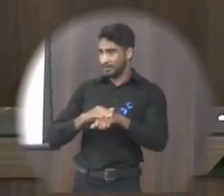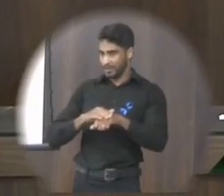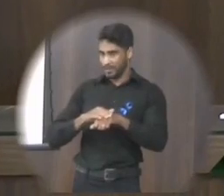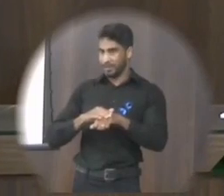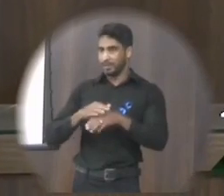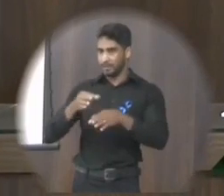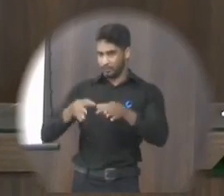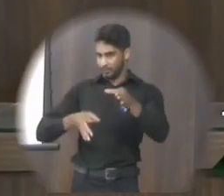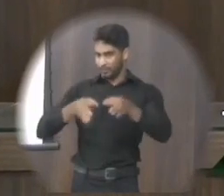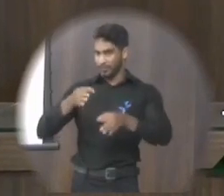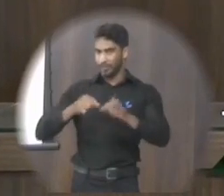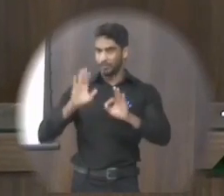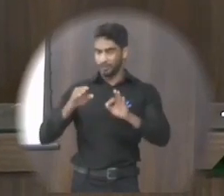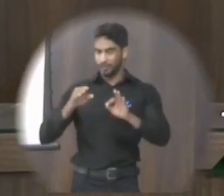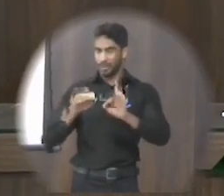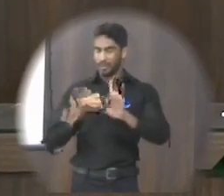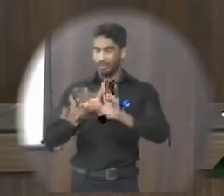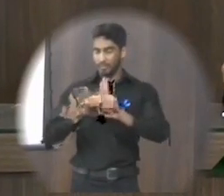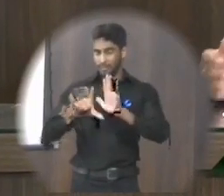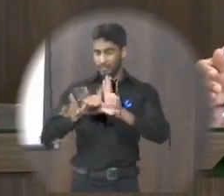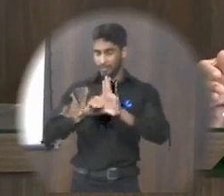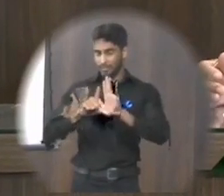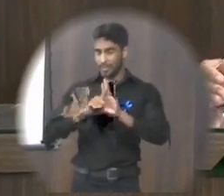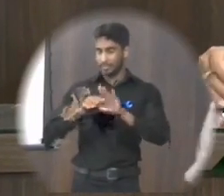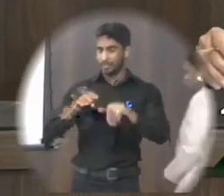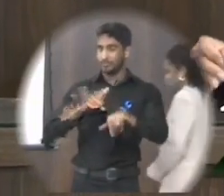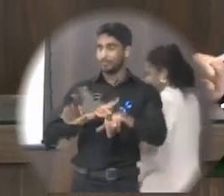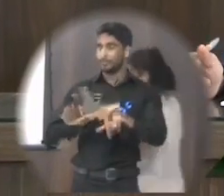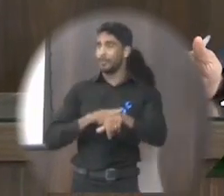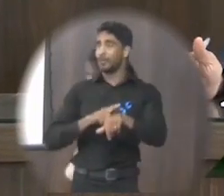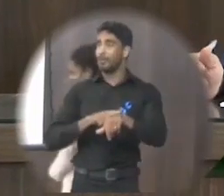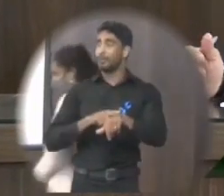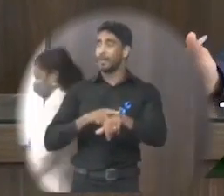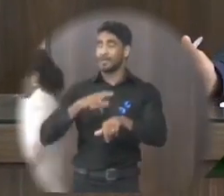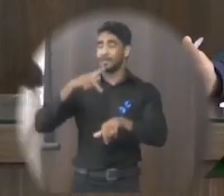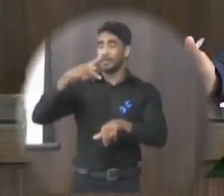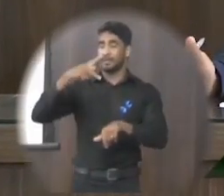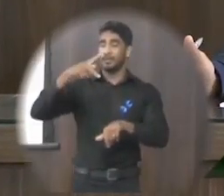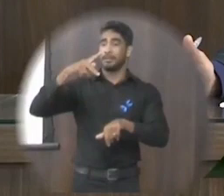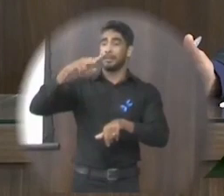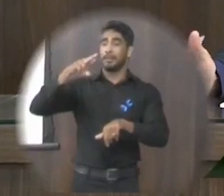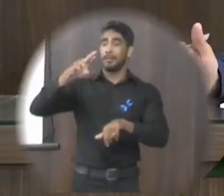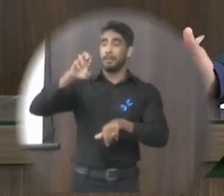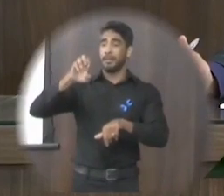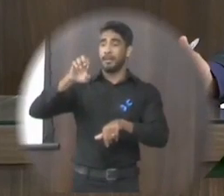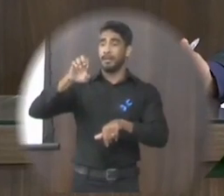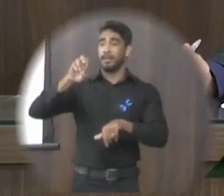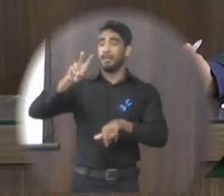até alguma legislação aqui. O prazo da Previdência até dia 12